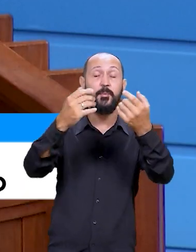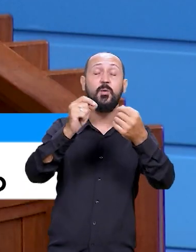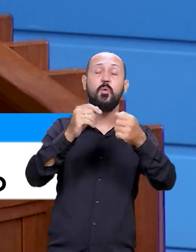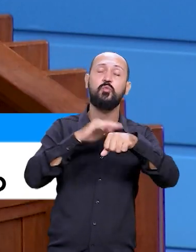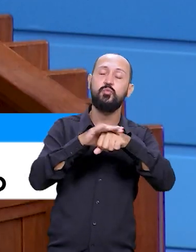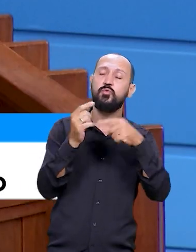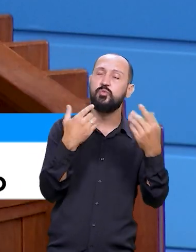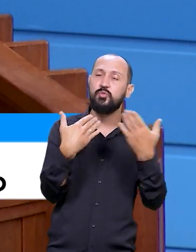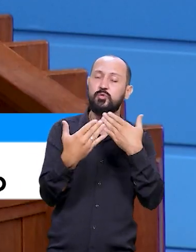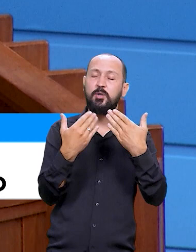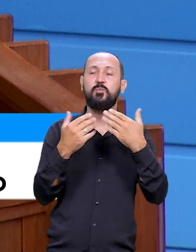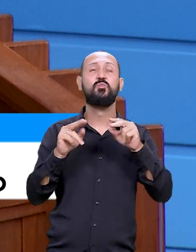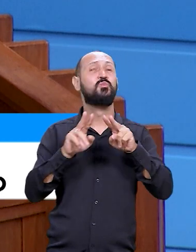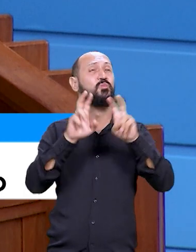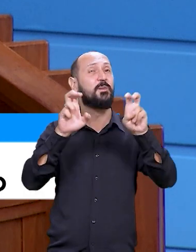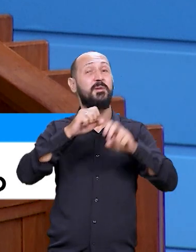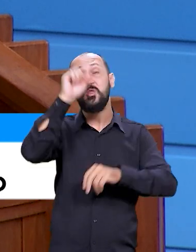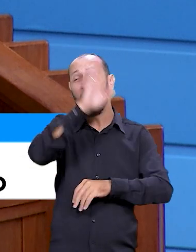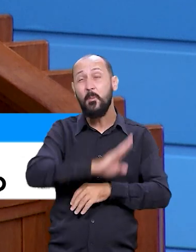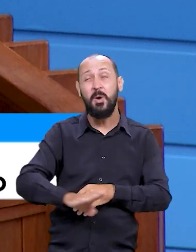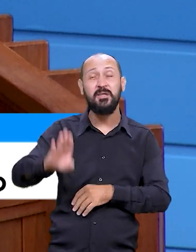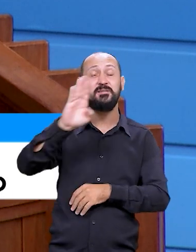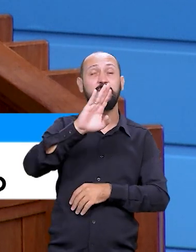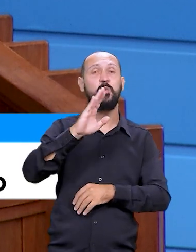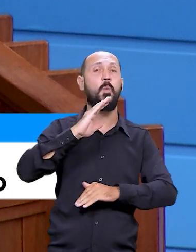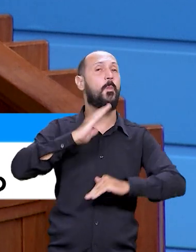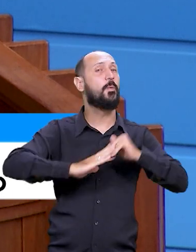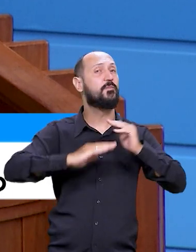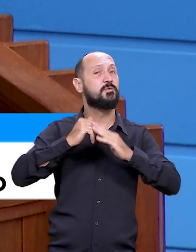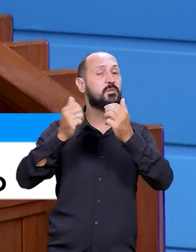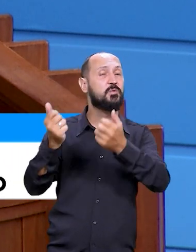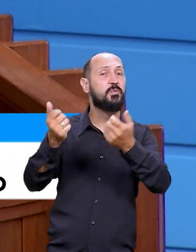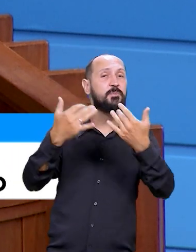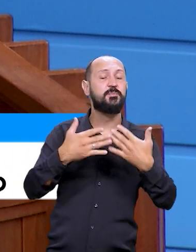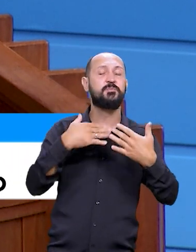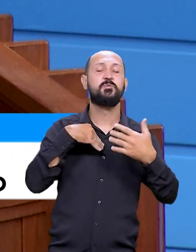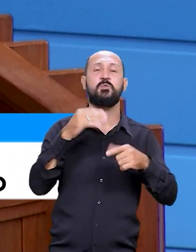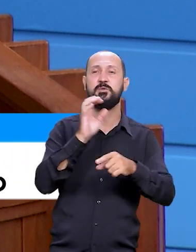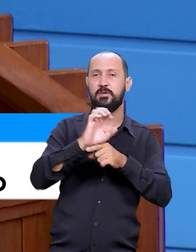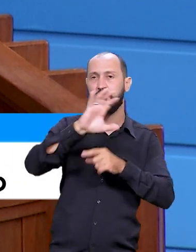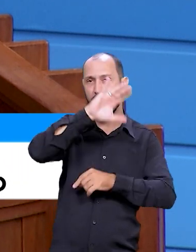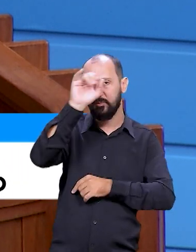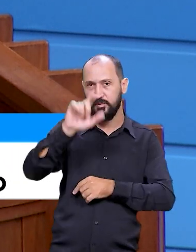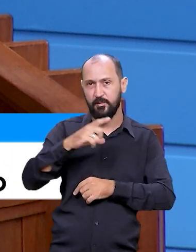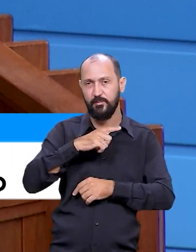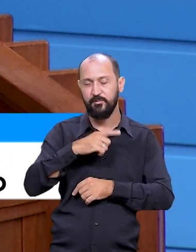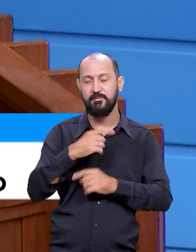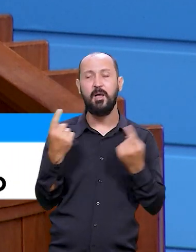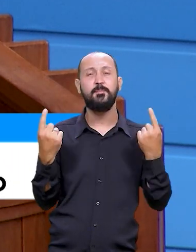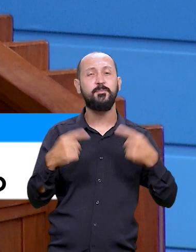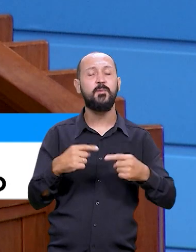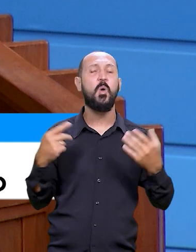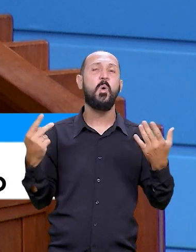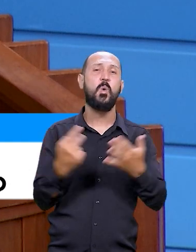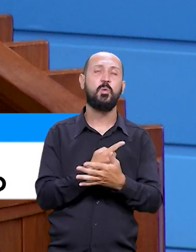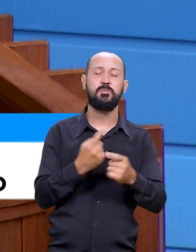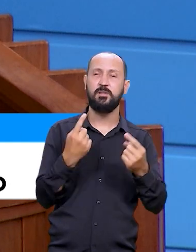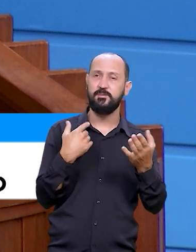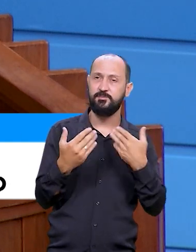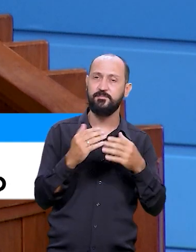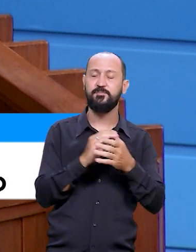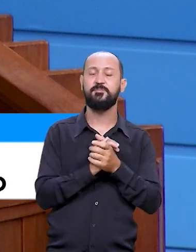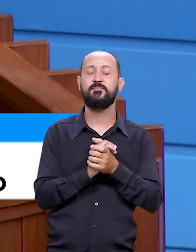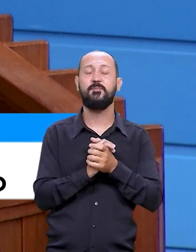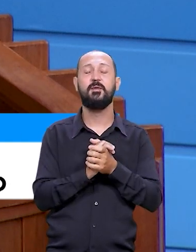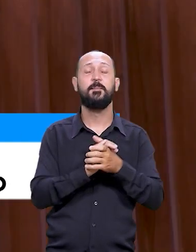Santiago defendeu a abertura do diálogo sobre um tema que é nacional. O profissional alegou que o estado de Mato Grosso do Sul está na contramão